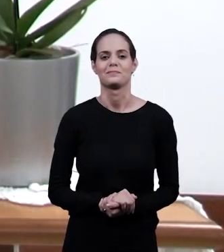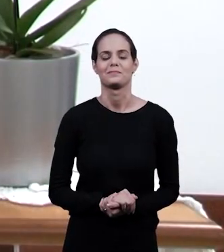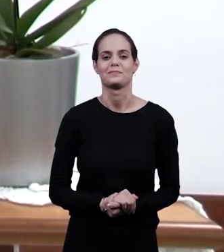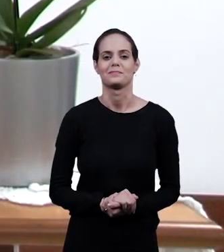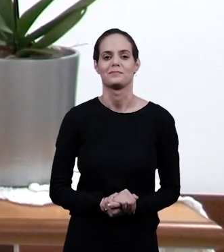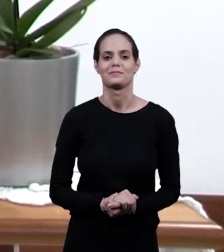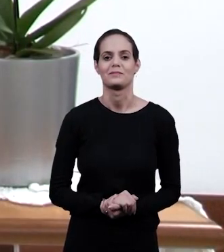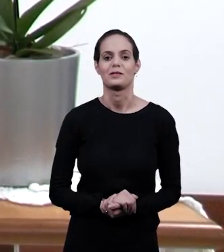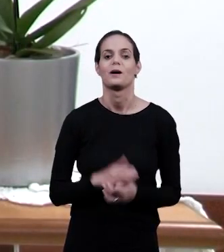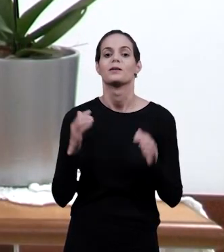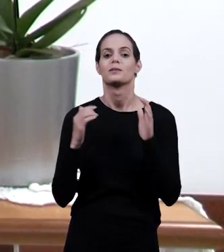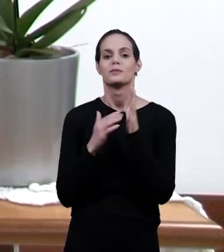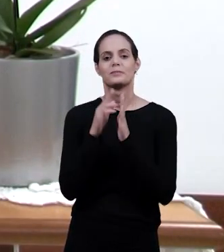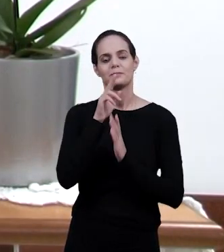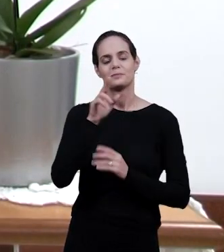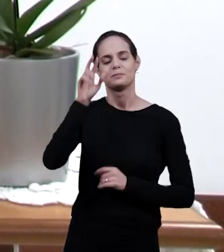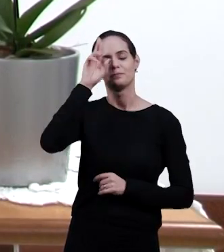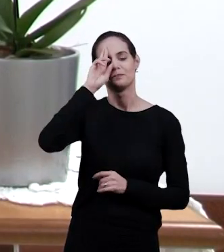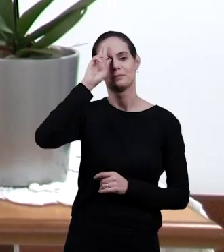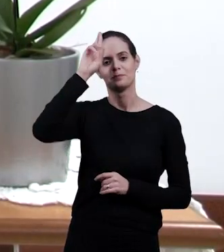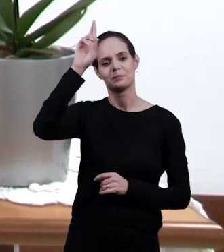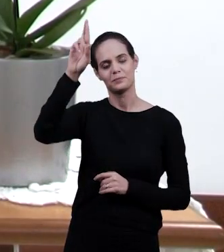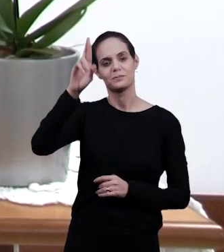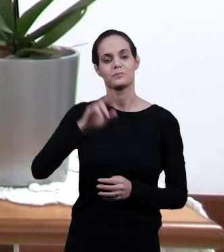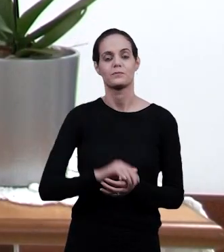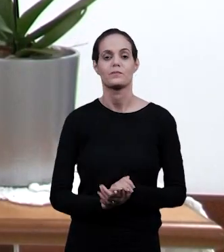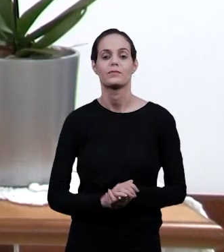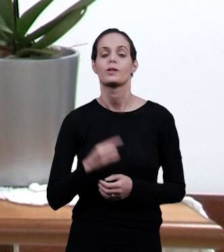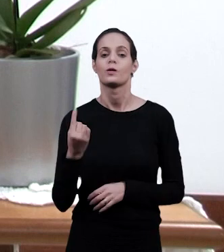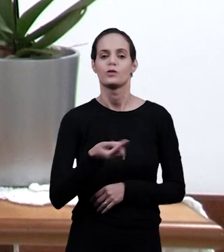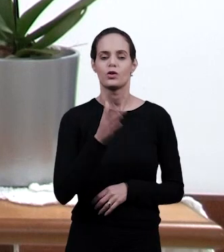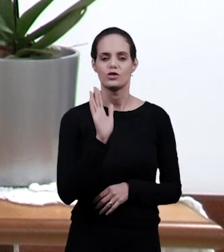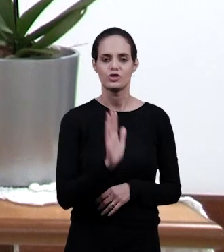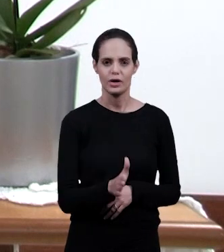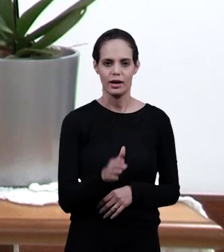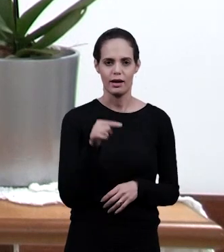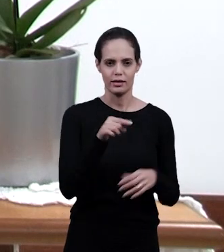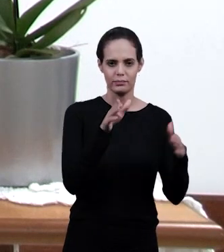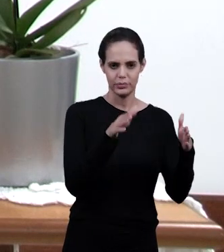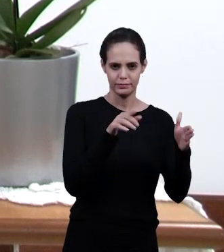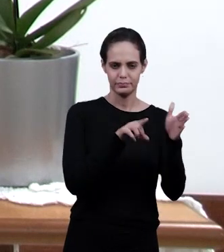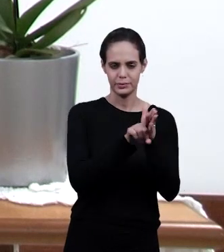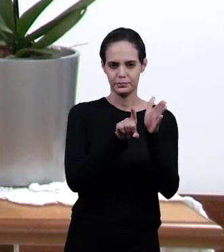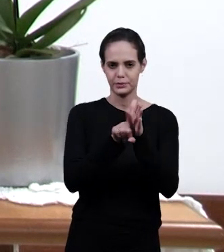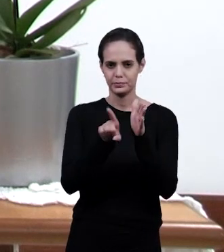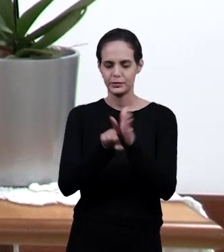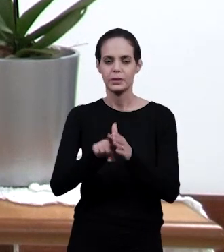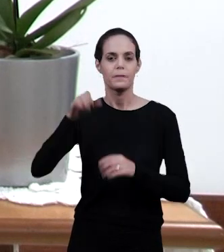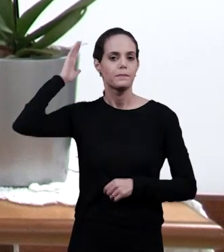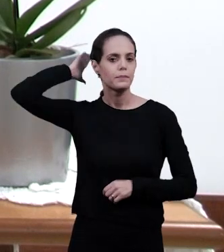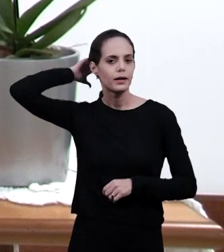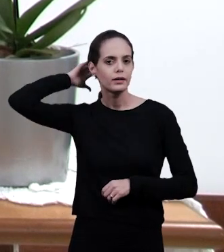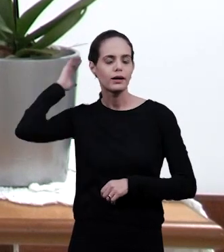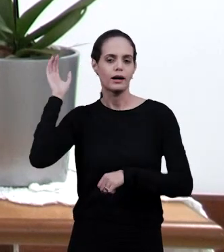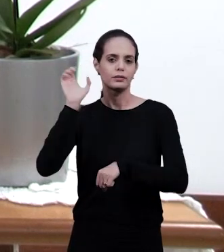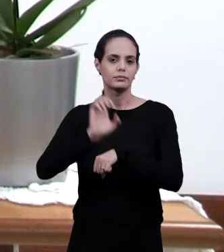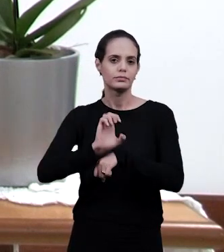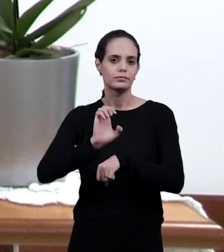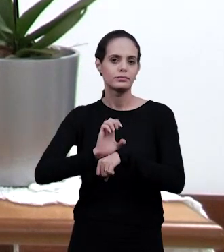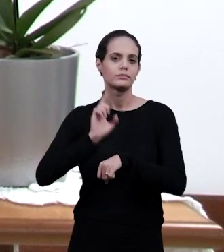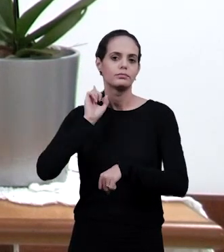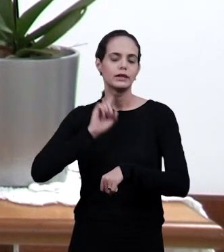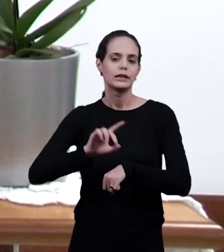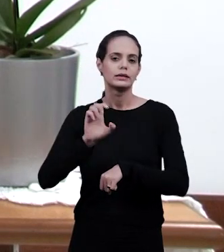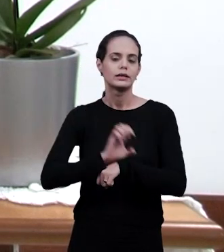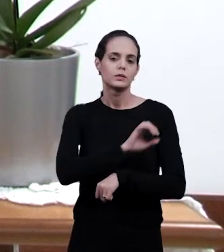Seja bendito o nome do nosso Deus. No bloco anterior, nós tivemos participações de irmãos do Pará, Minas Gerais,